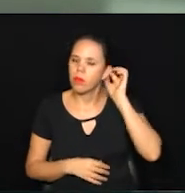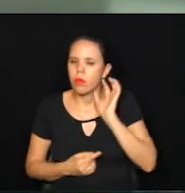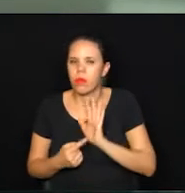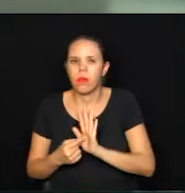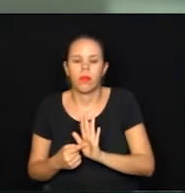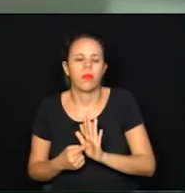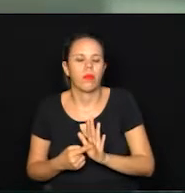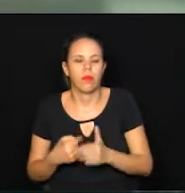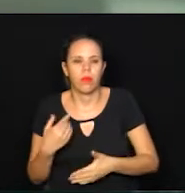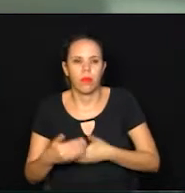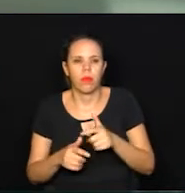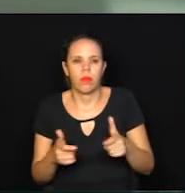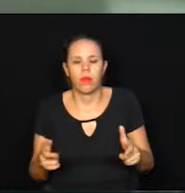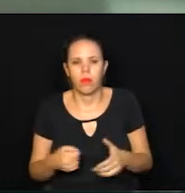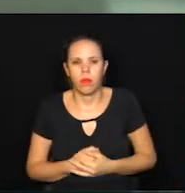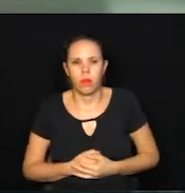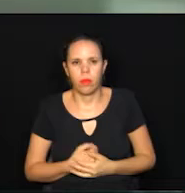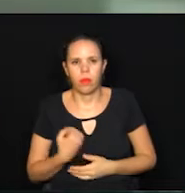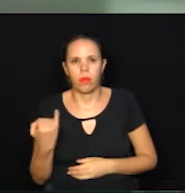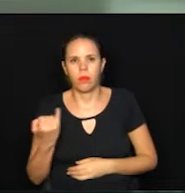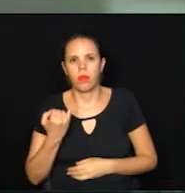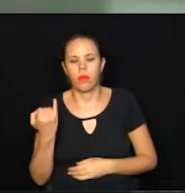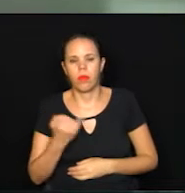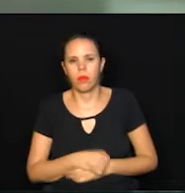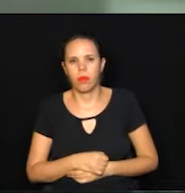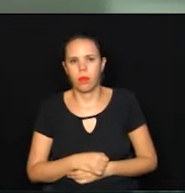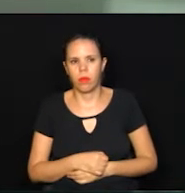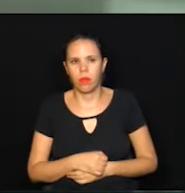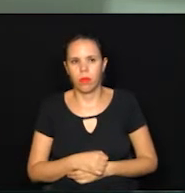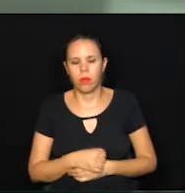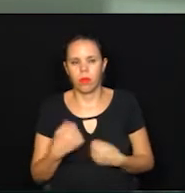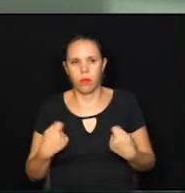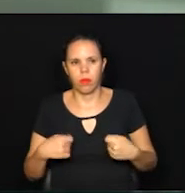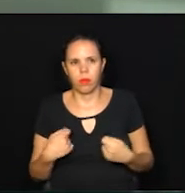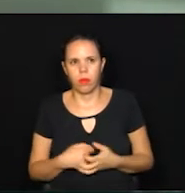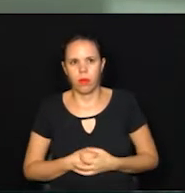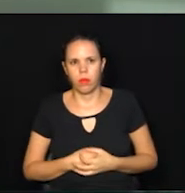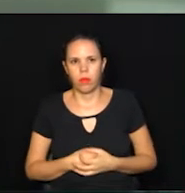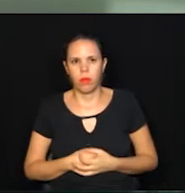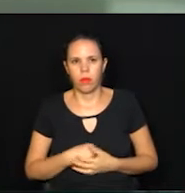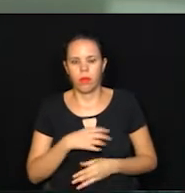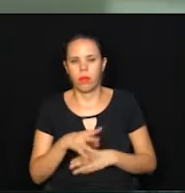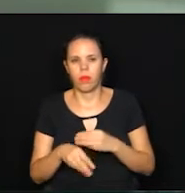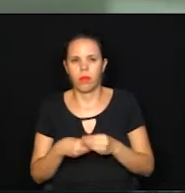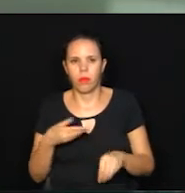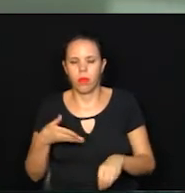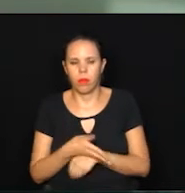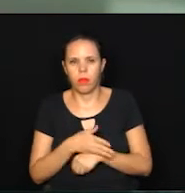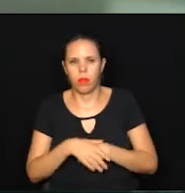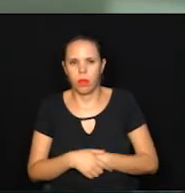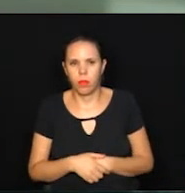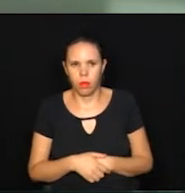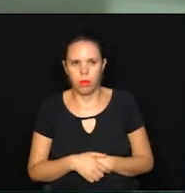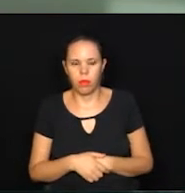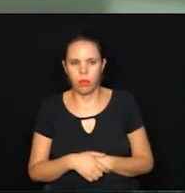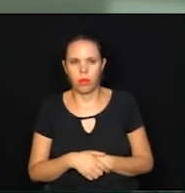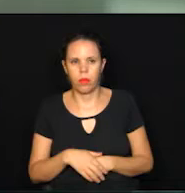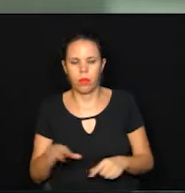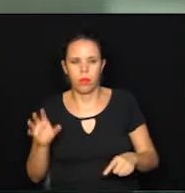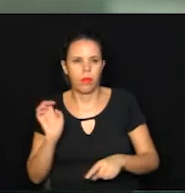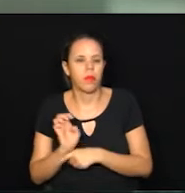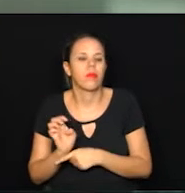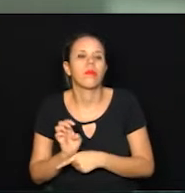mostra cada vez mais a importância e a necessidade de inserção de